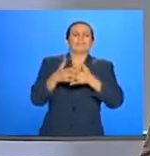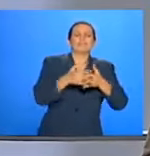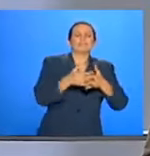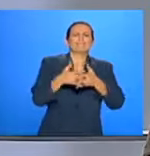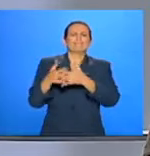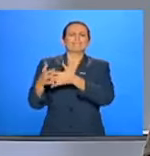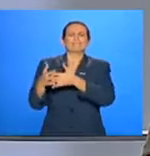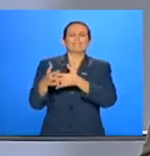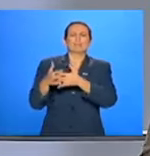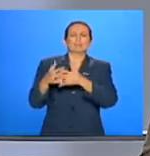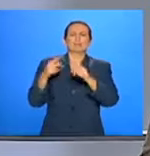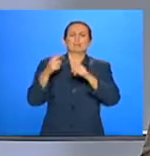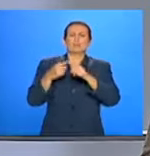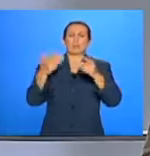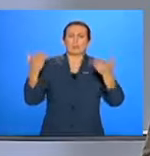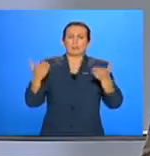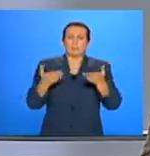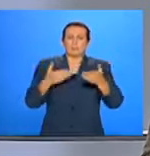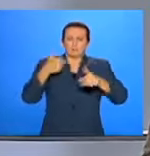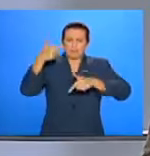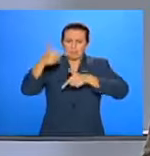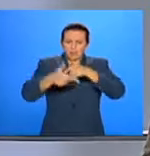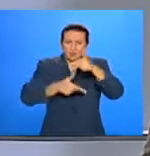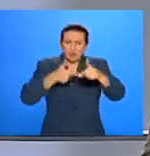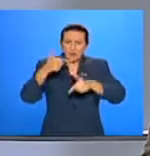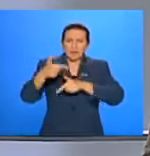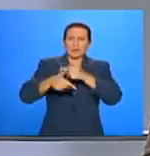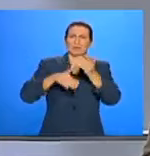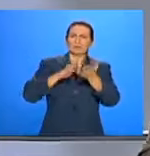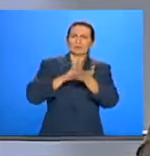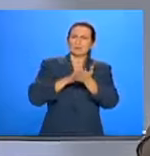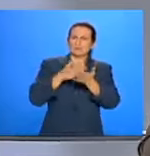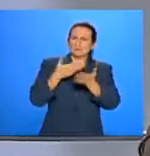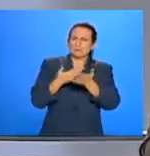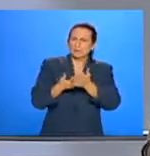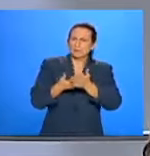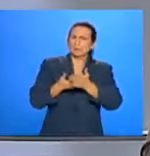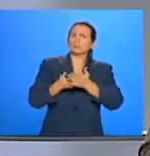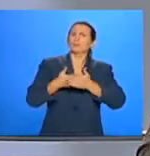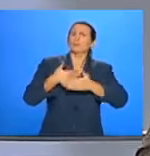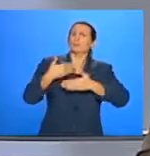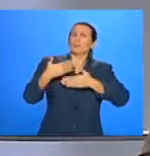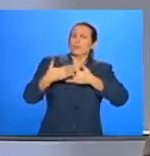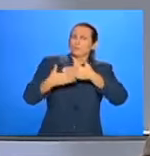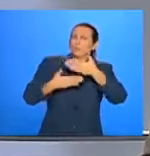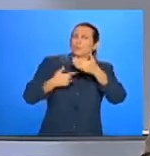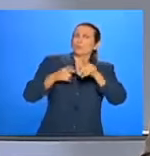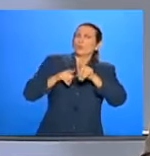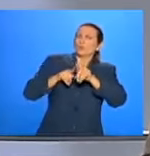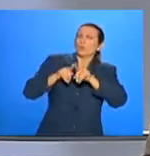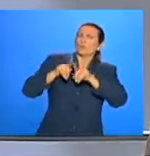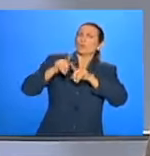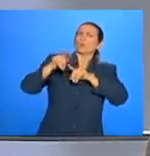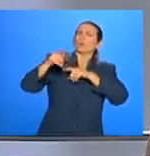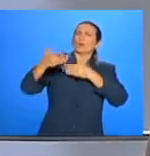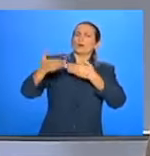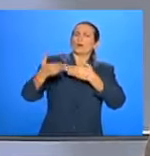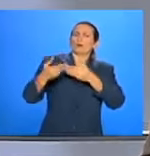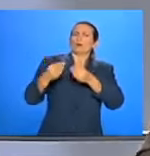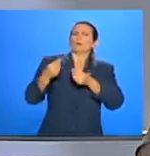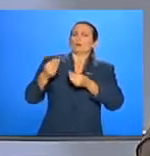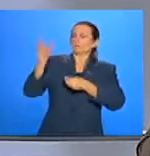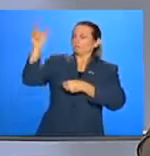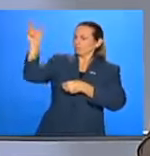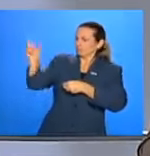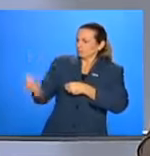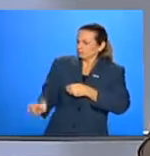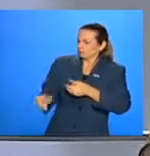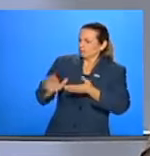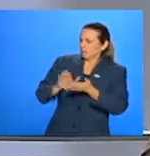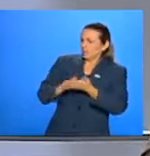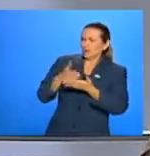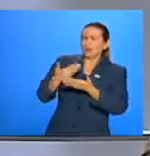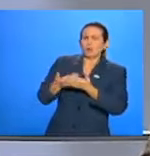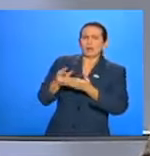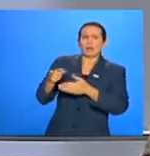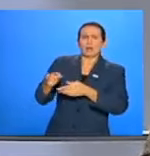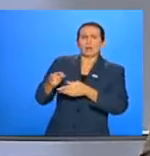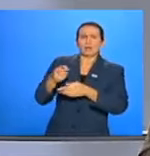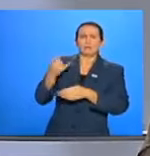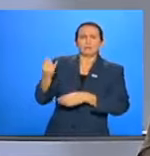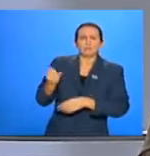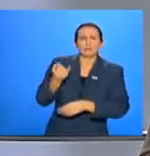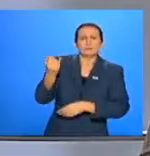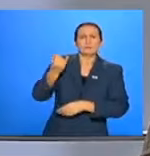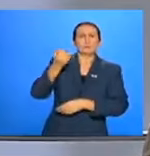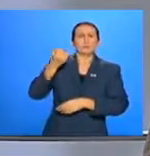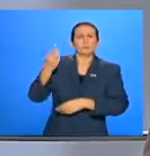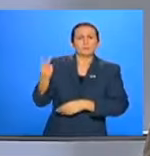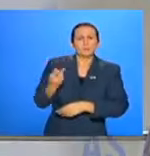da profissão, em que o próprio intérprete desconhece sua importante função na sociedade e da sua necessidade